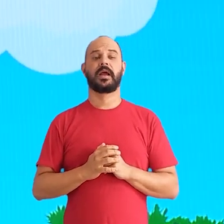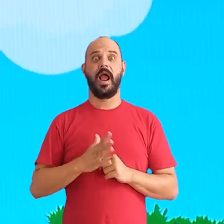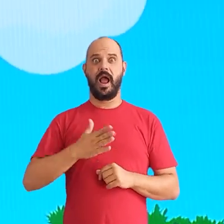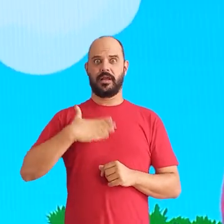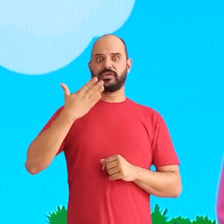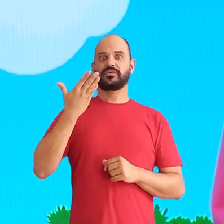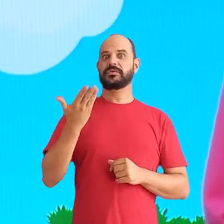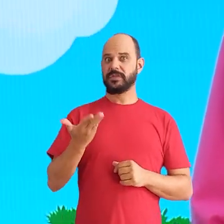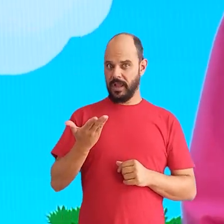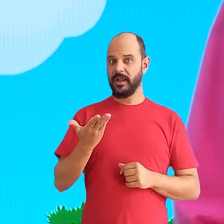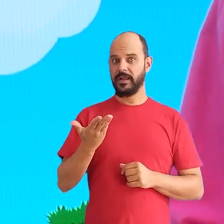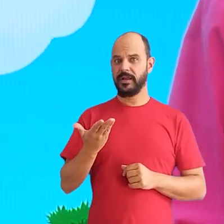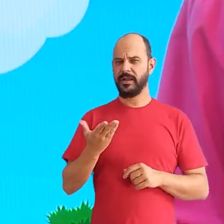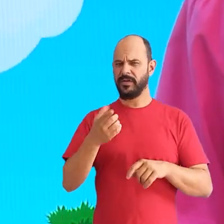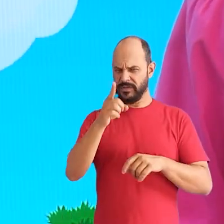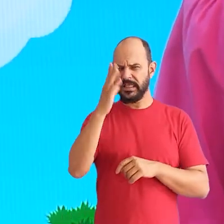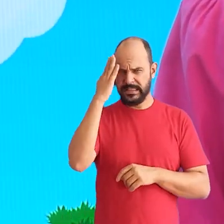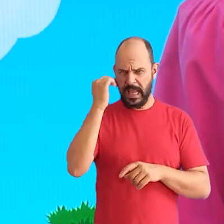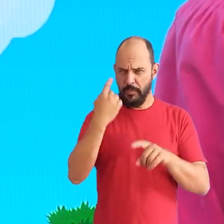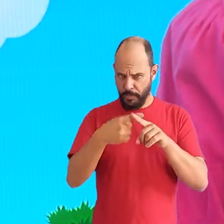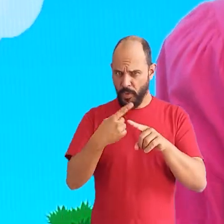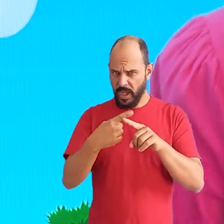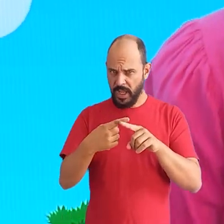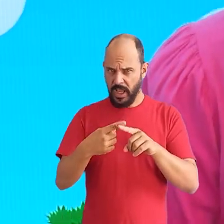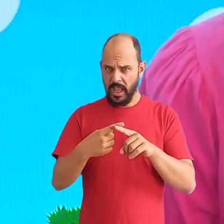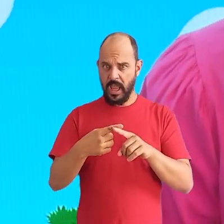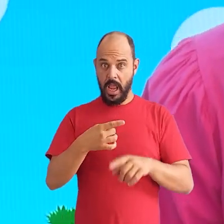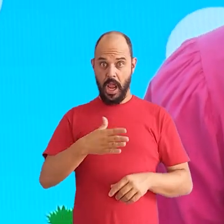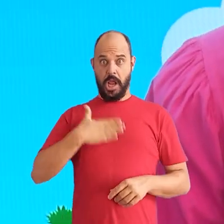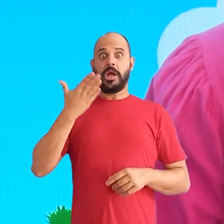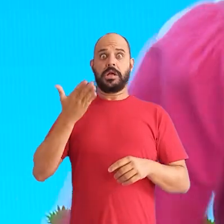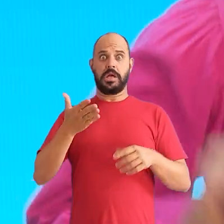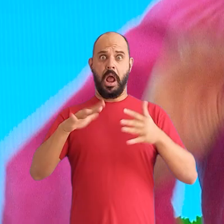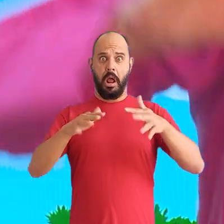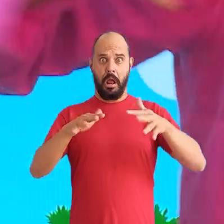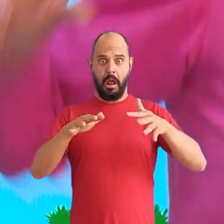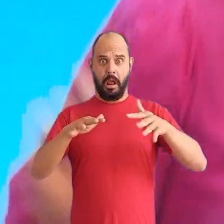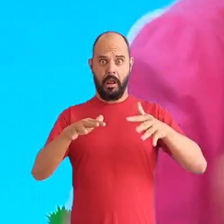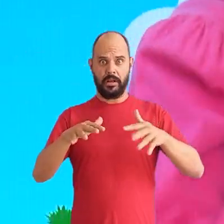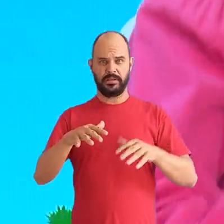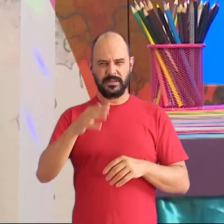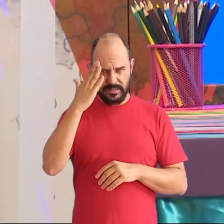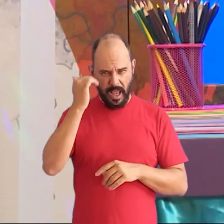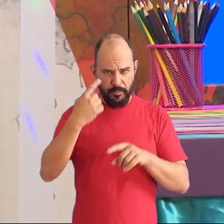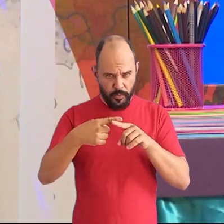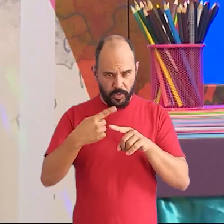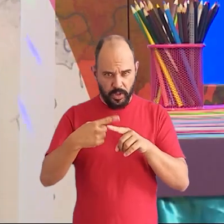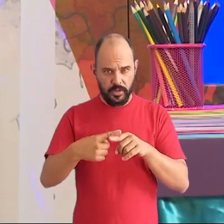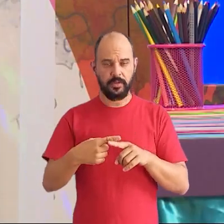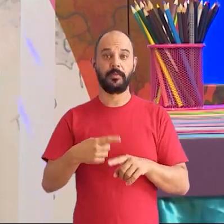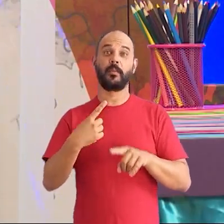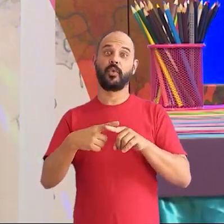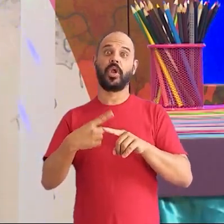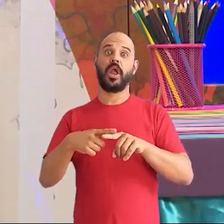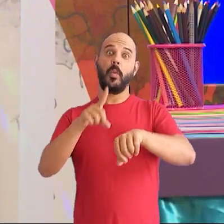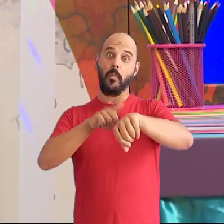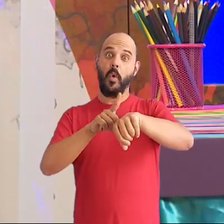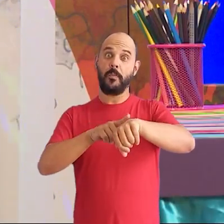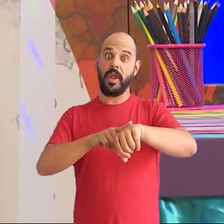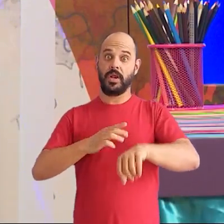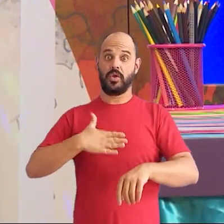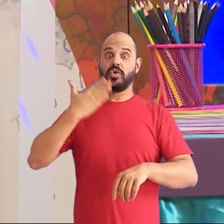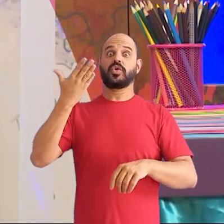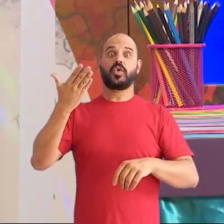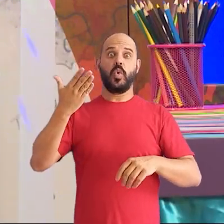falar em assustar, você sabe por que a gente até treme quando leva susto? No momento do susto, o